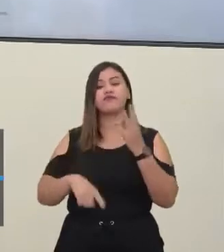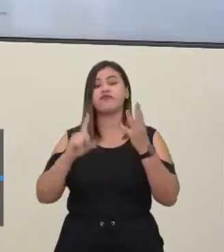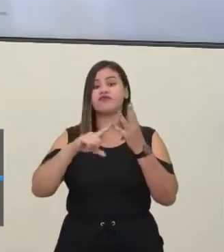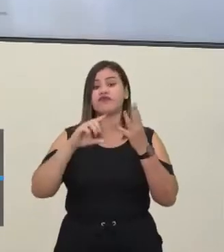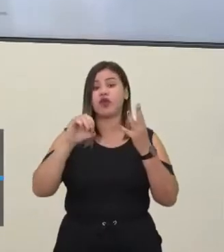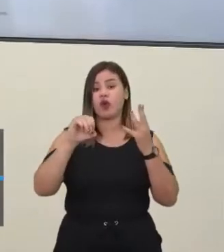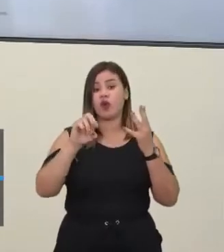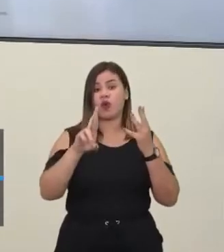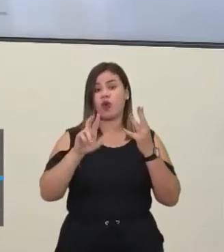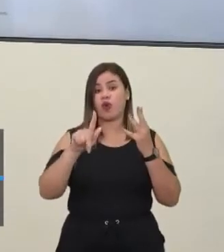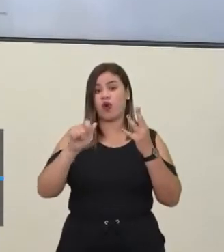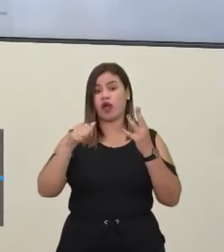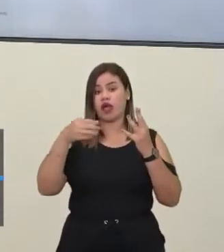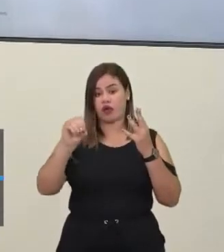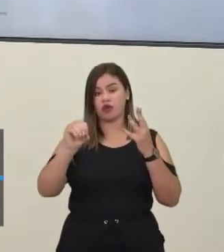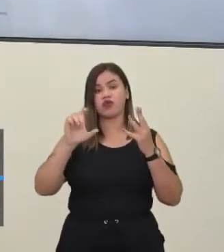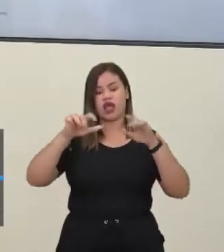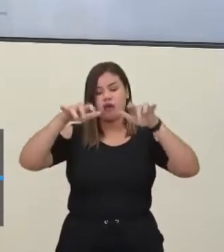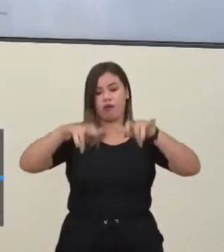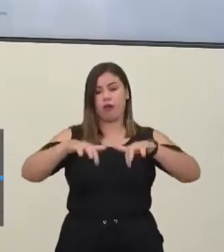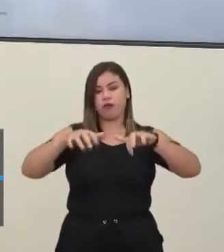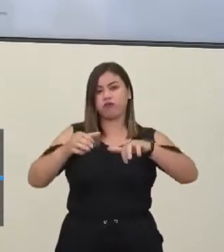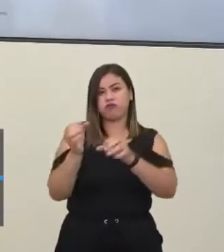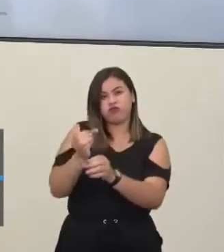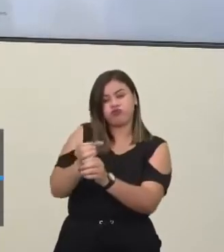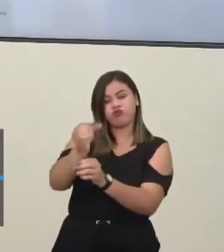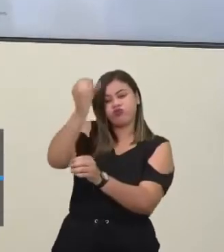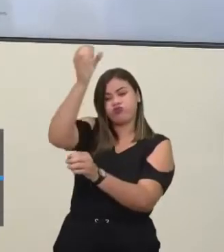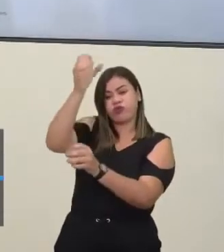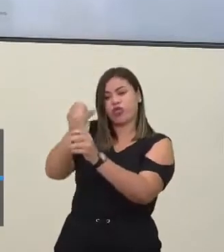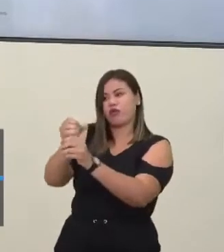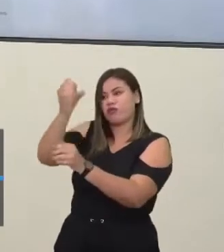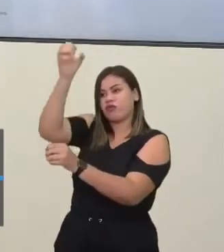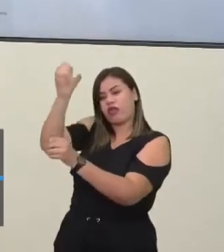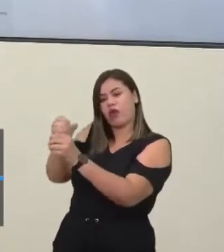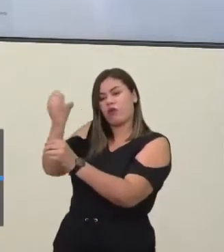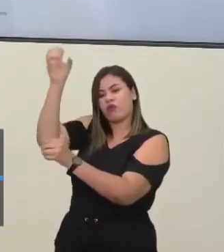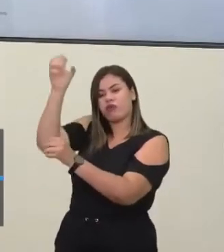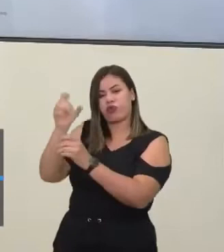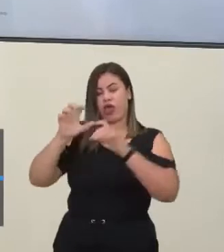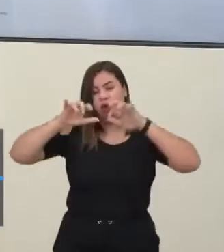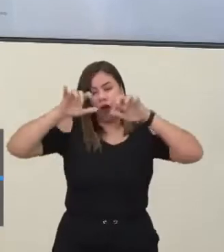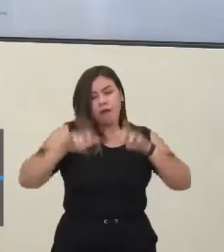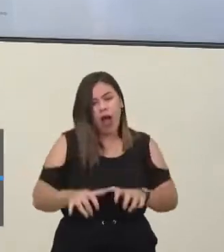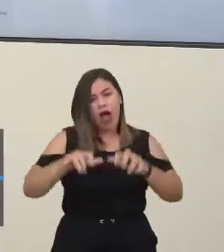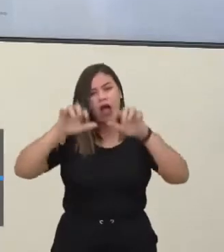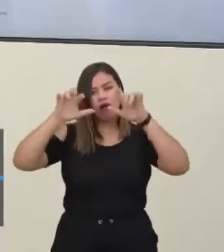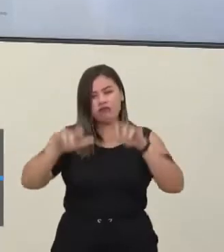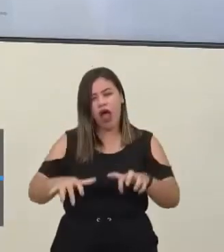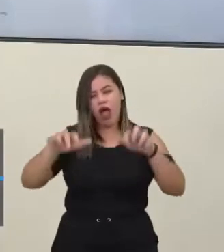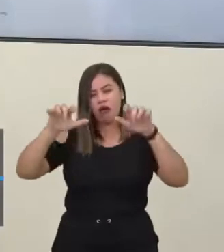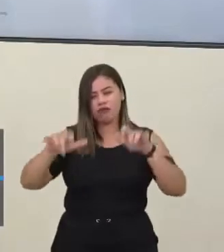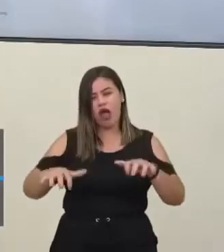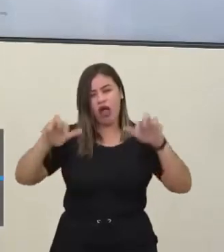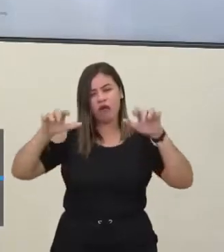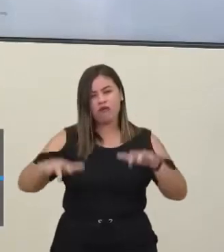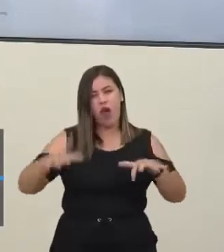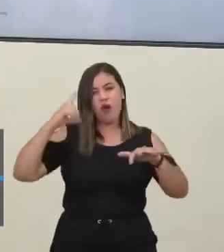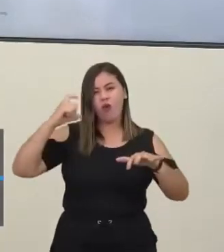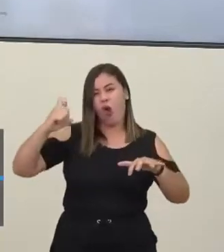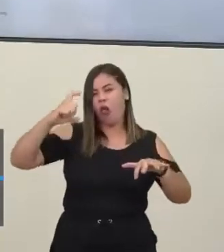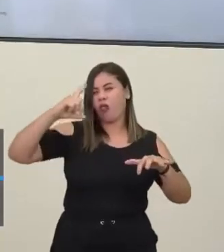órgãos elétricos, né? Na década de 70, muito comuns os chamados órgãos Hammond, né? Que eles tinham uma sonoridade